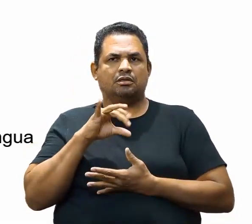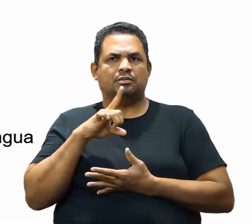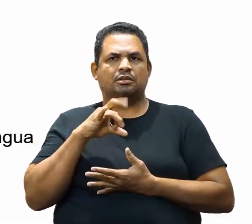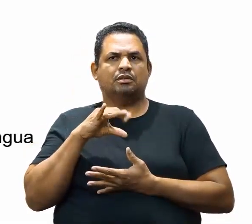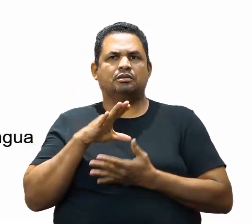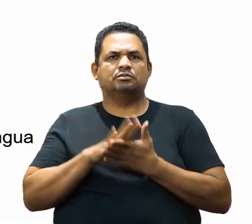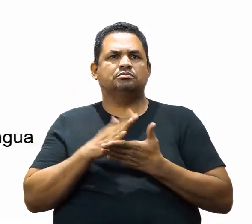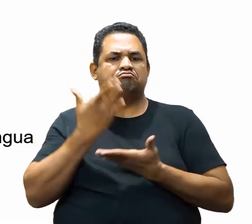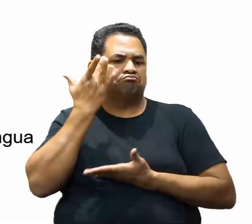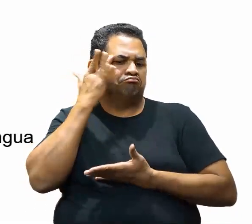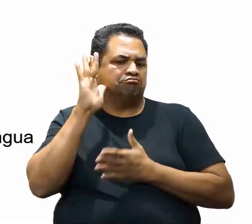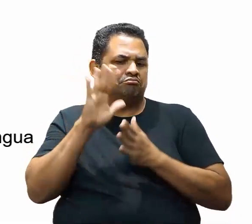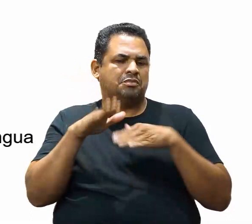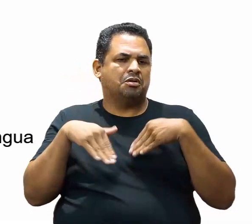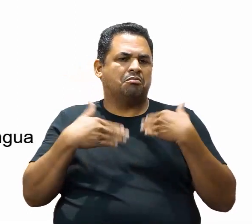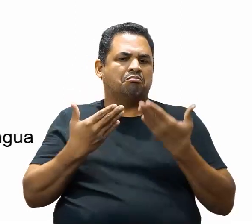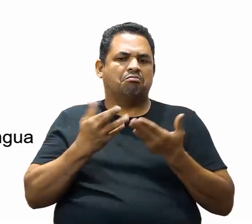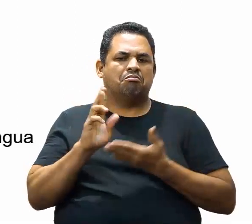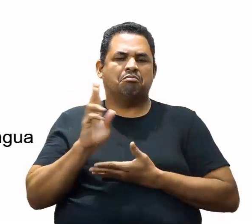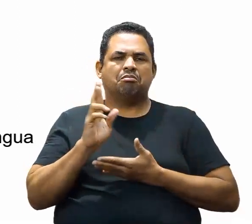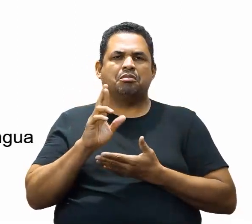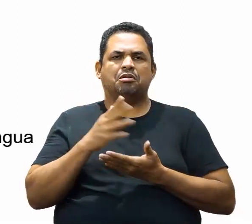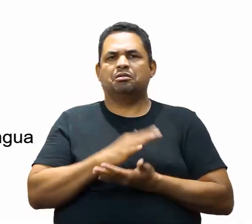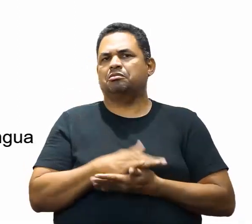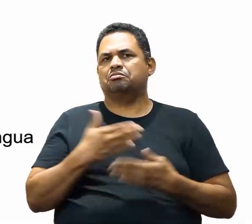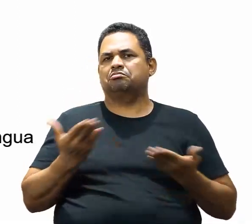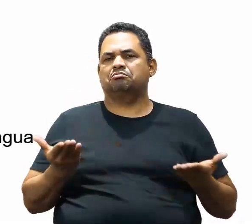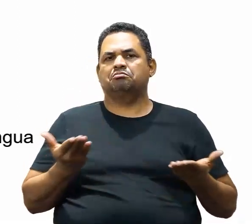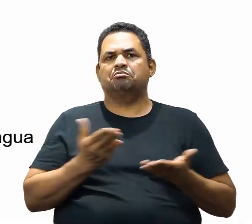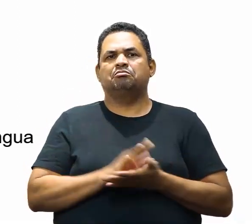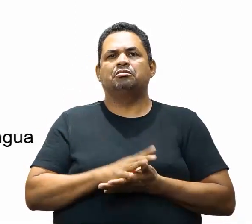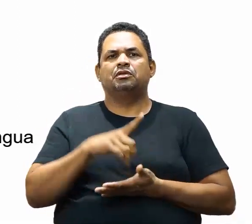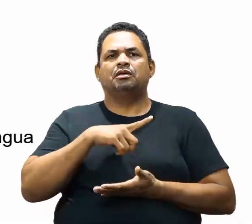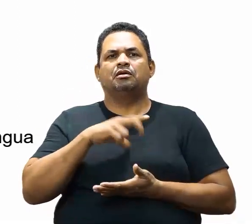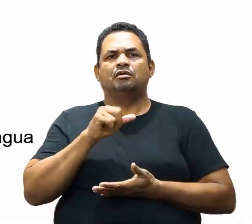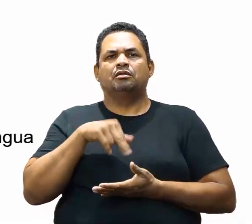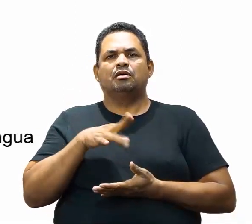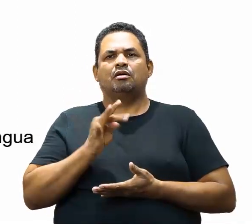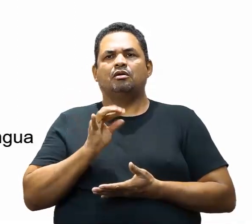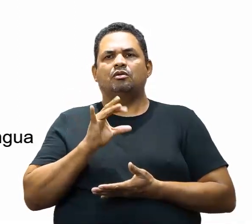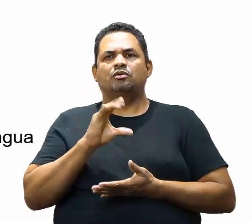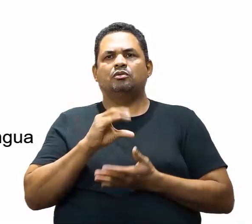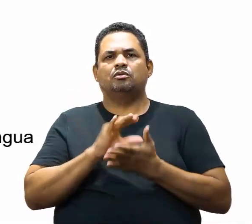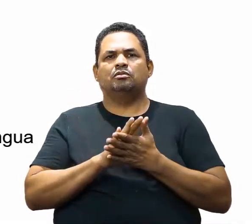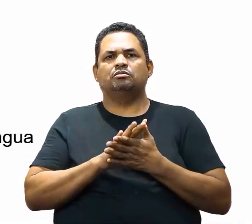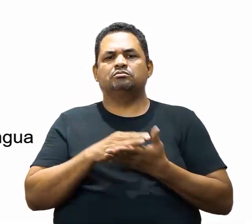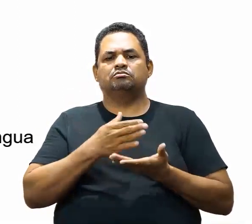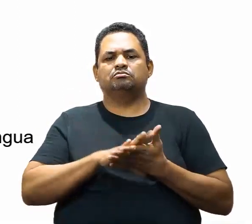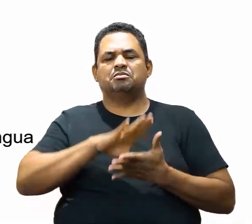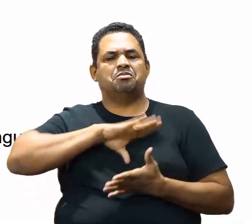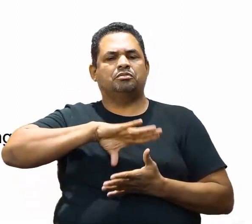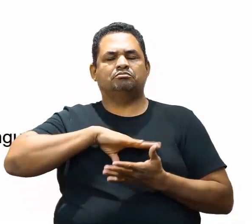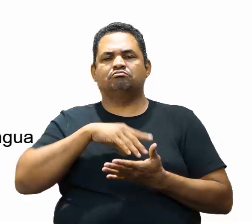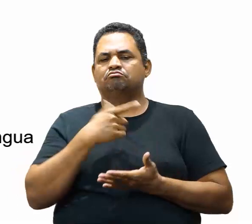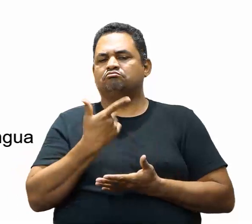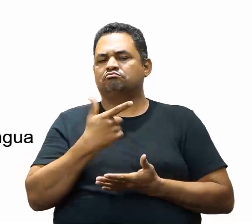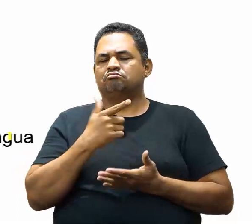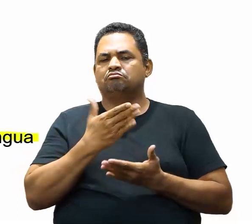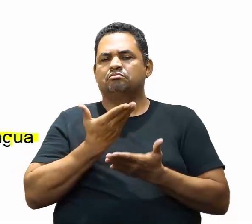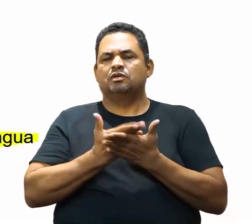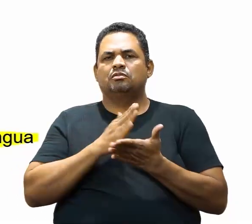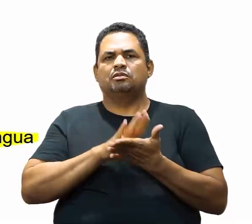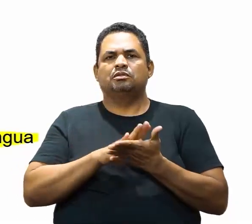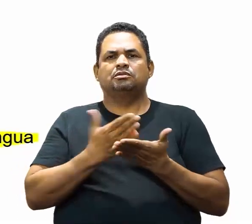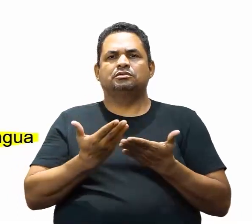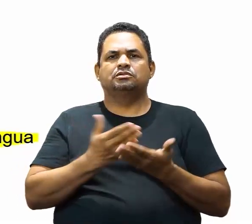a noção de quem se trata. E nós temos o neutro, que na língua portuguesa não tem uma tradução literal. É,